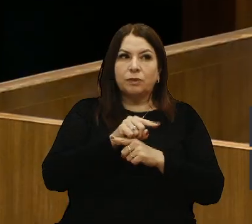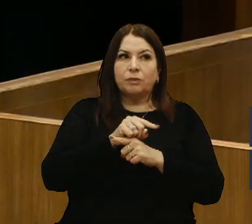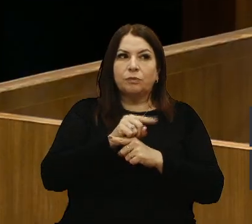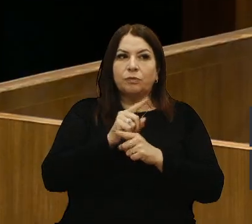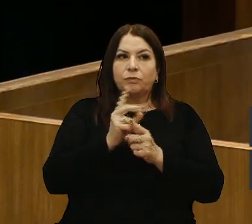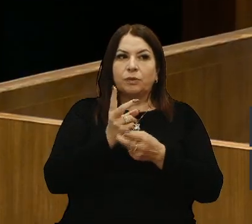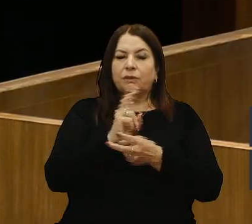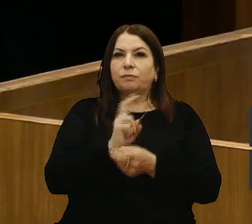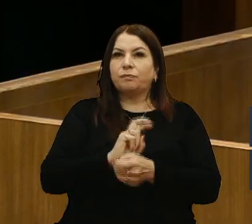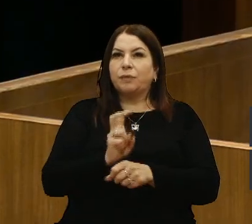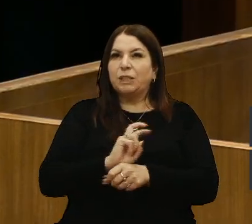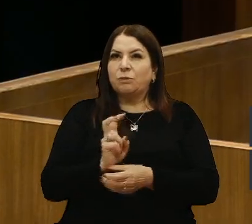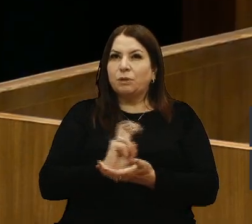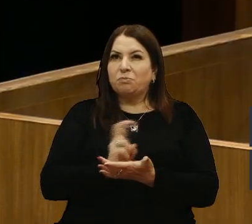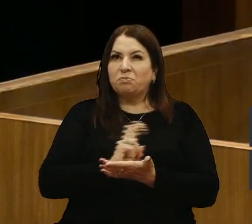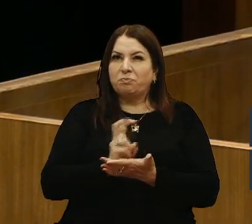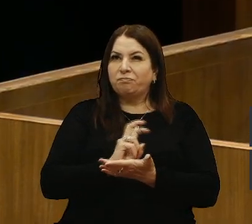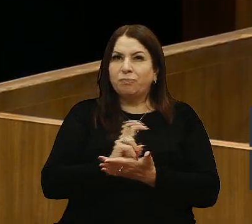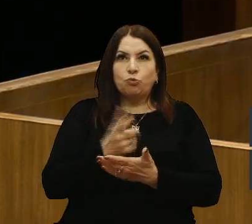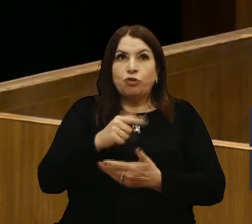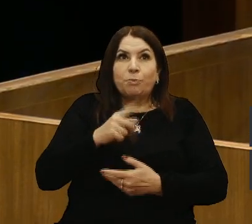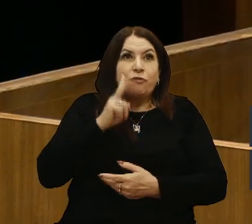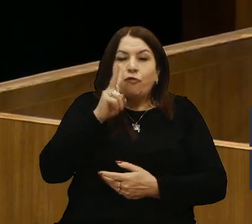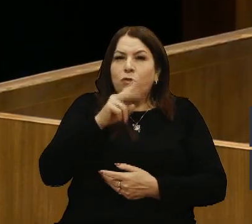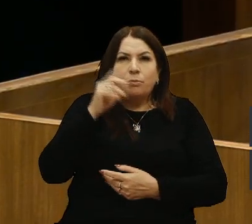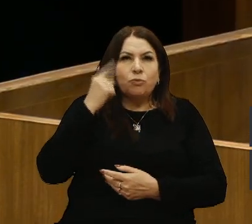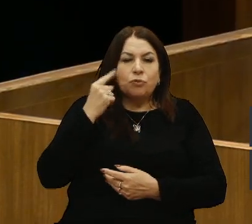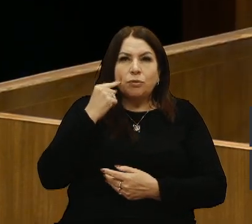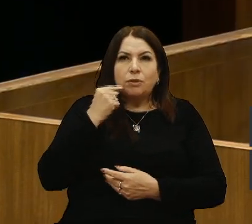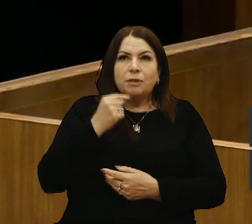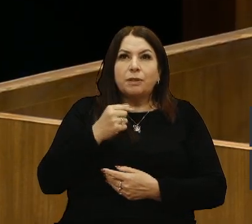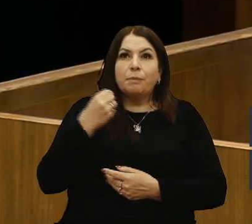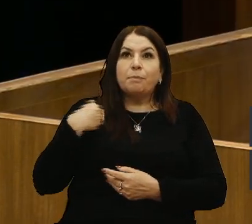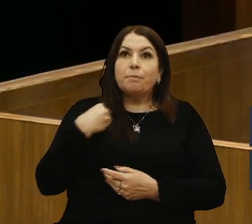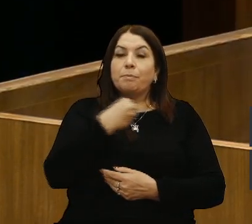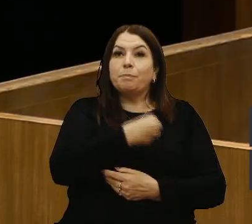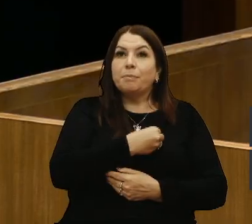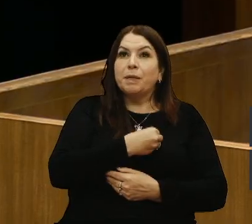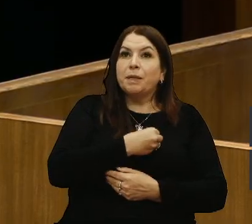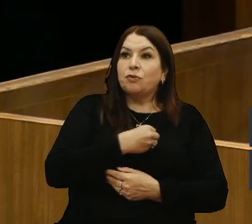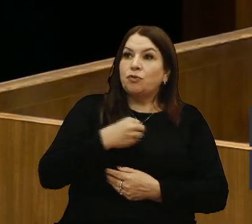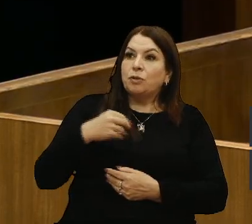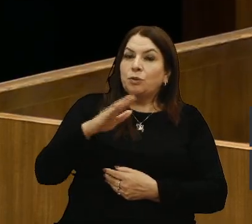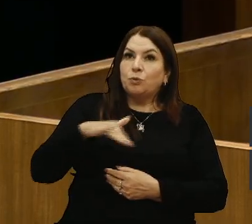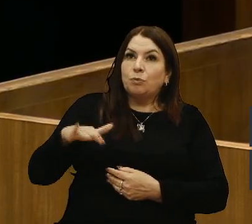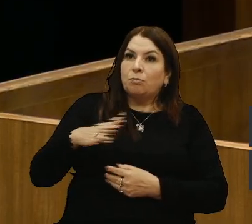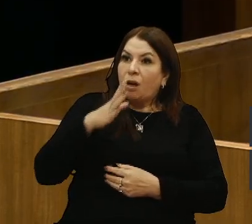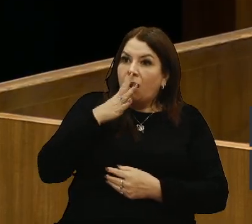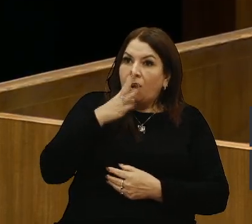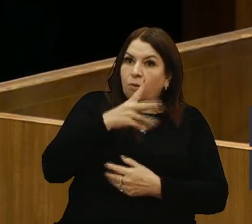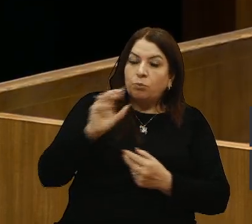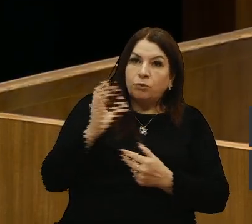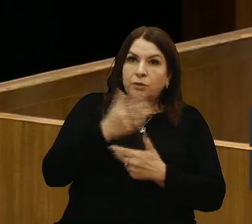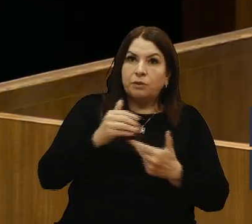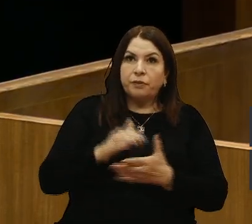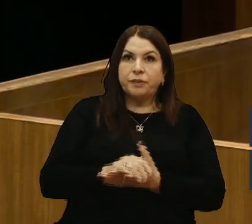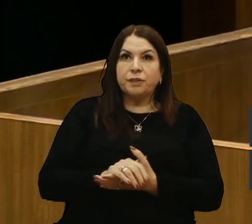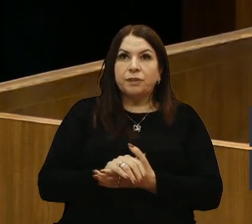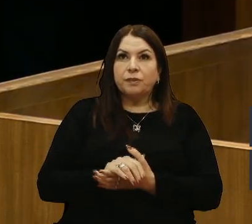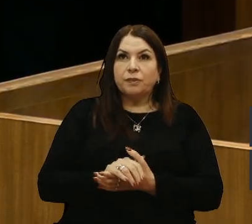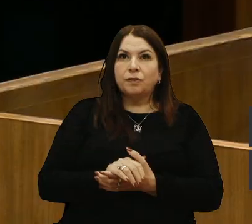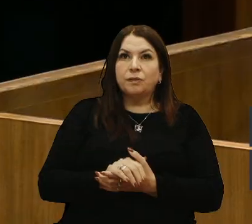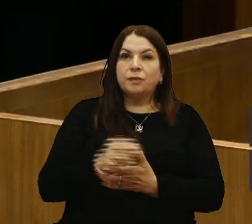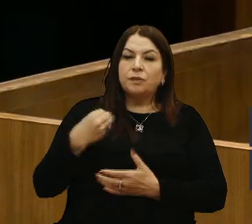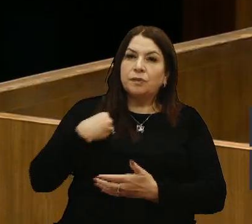mais, porque ela não tinha mais força para chorar, tá? E aí eu vi uma pediatria inteira perplexa com o que estava acontecendo, né? Tanto a